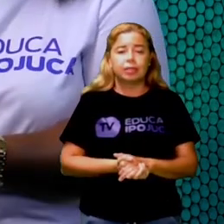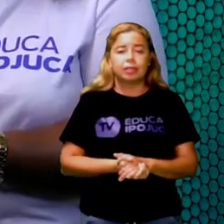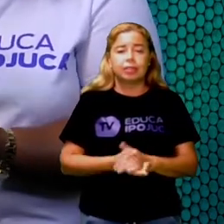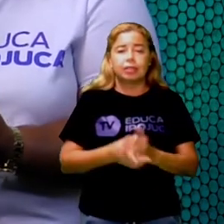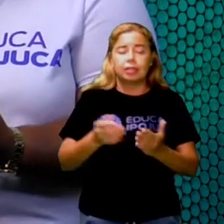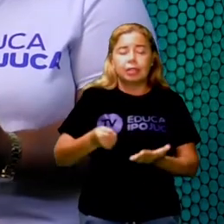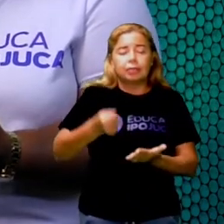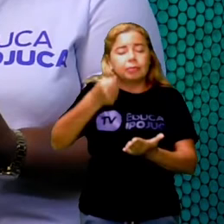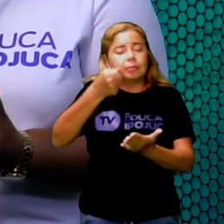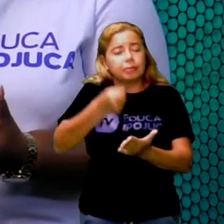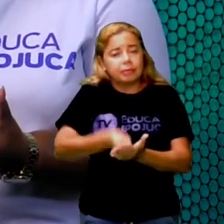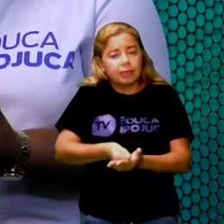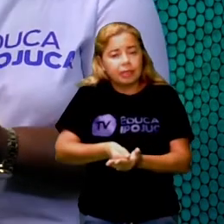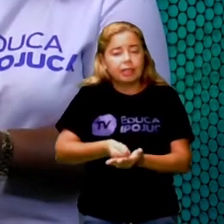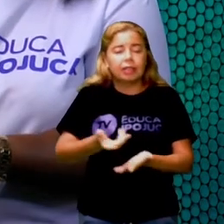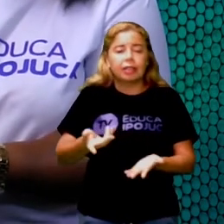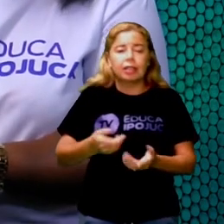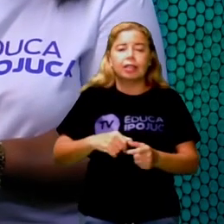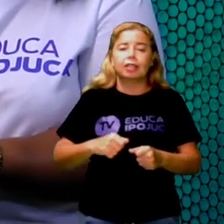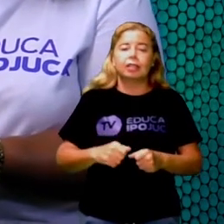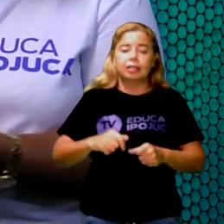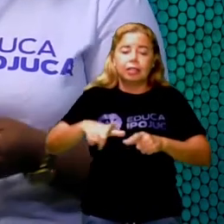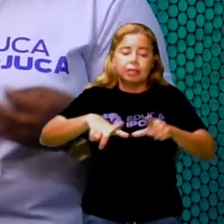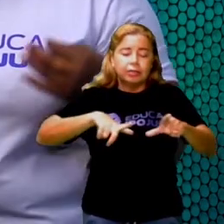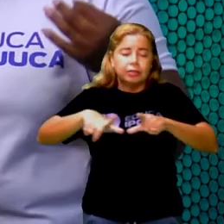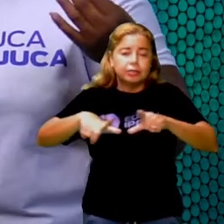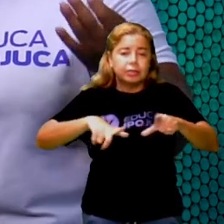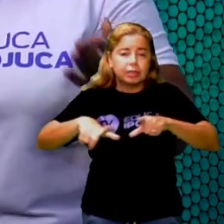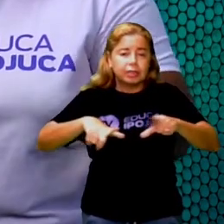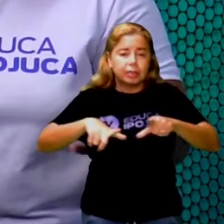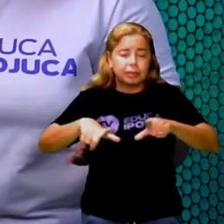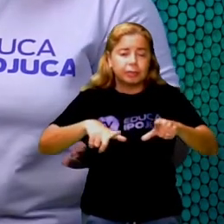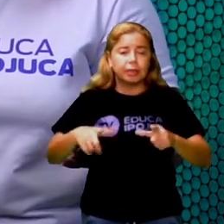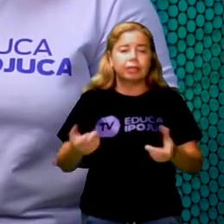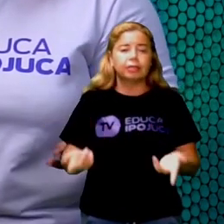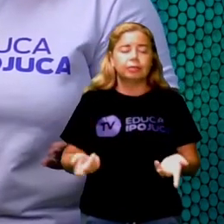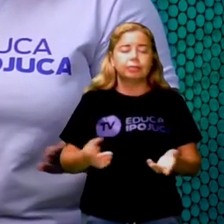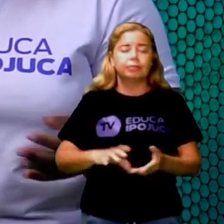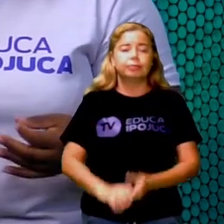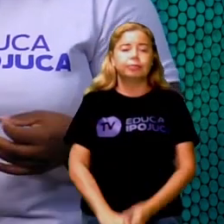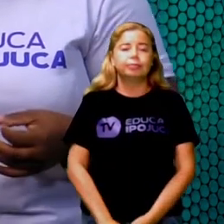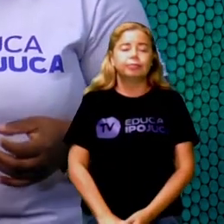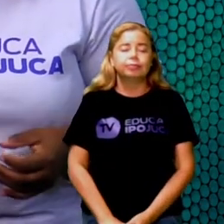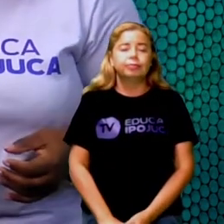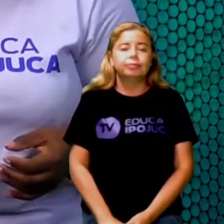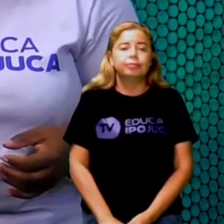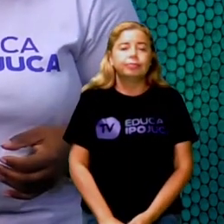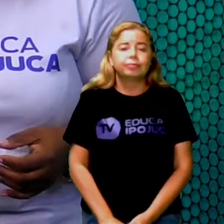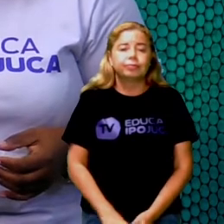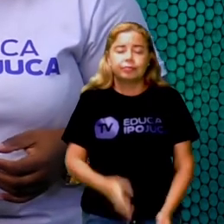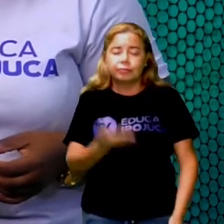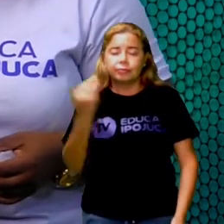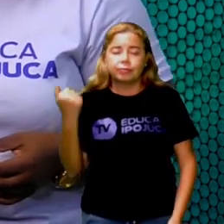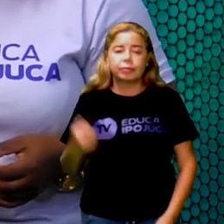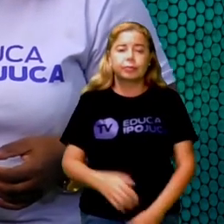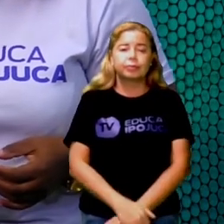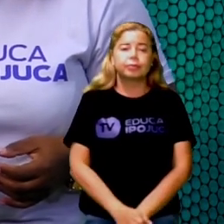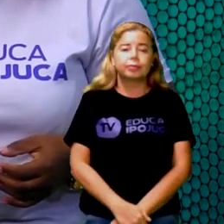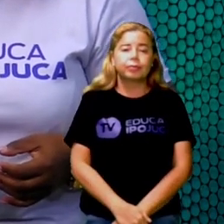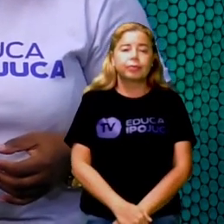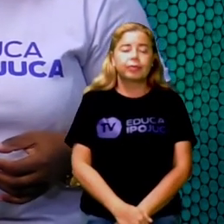do ofício, do trabalho executado por um trabalhador. Então vamos lá.